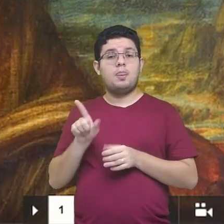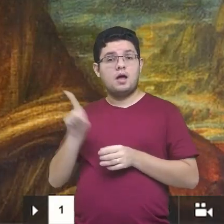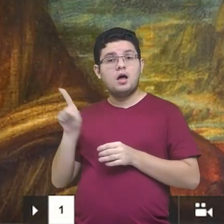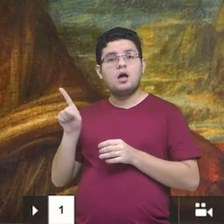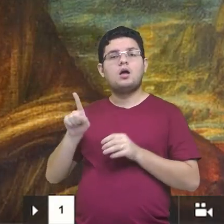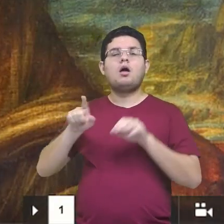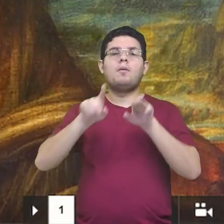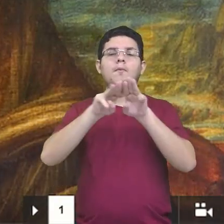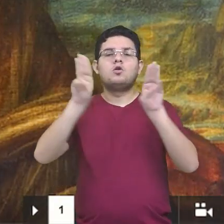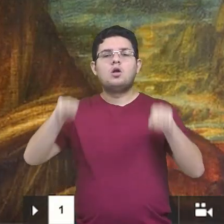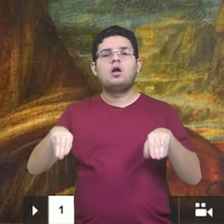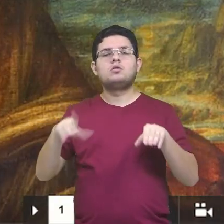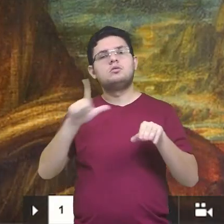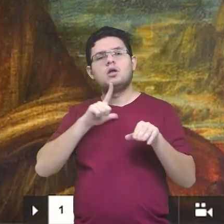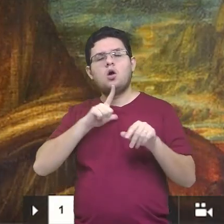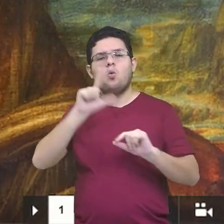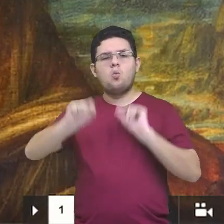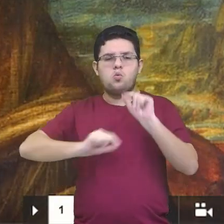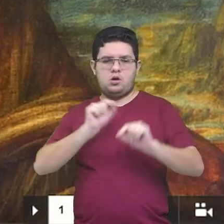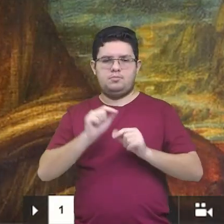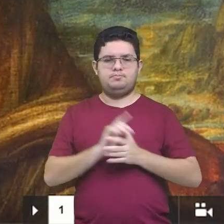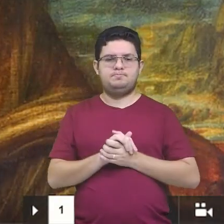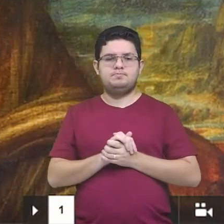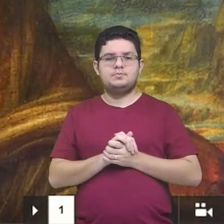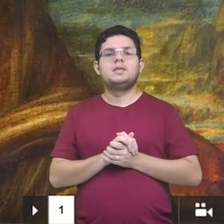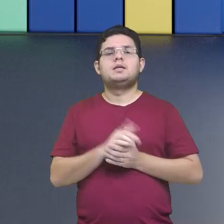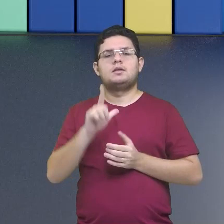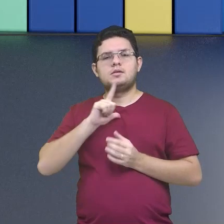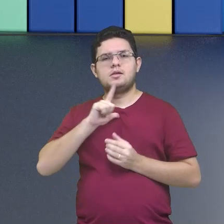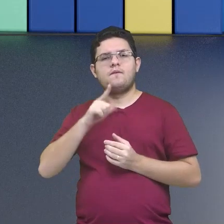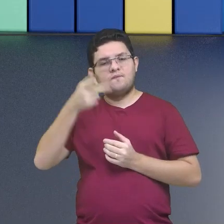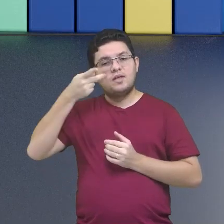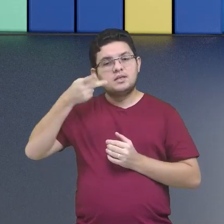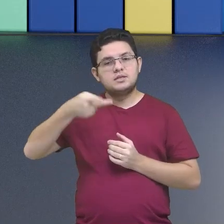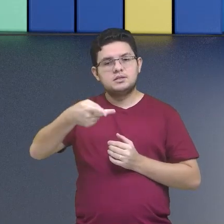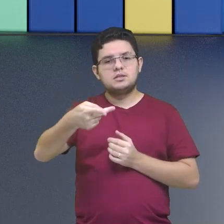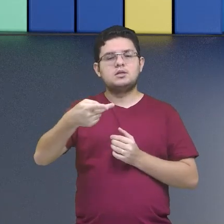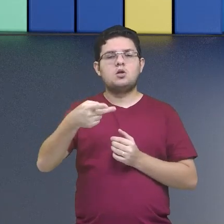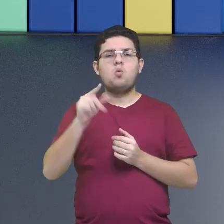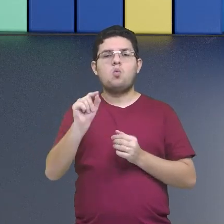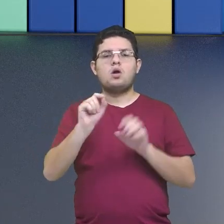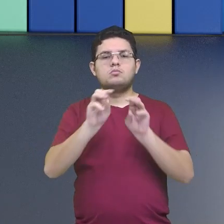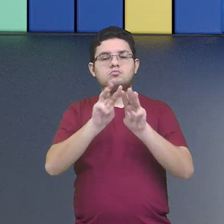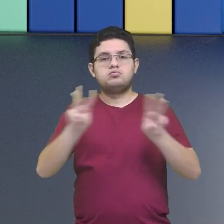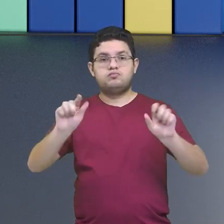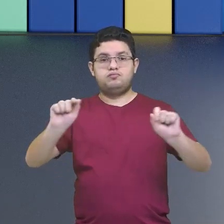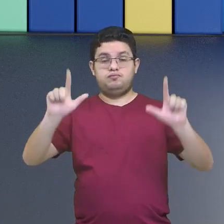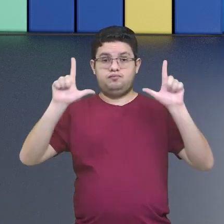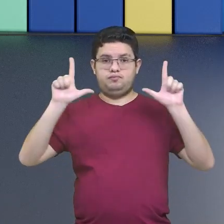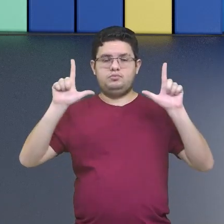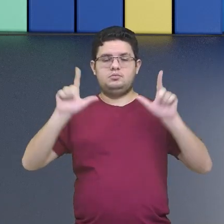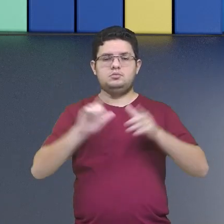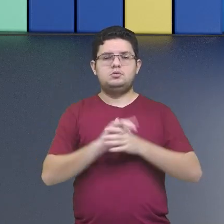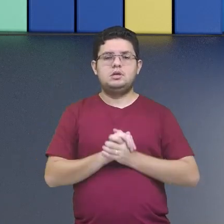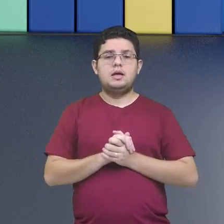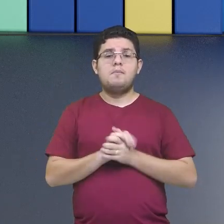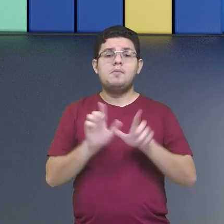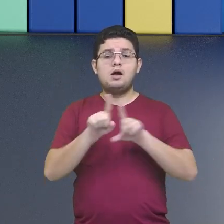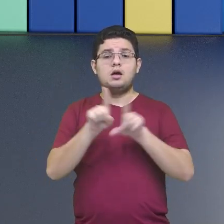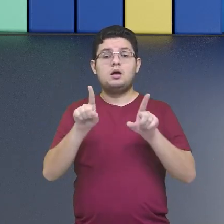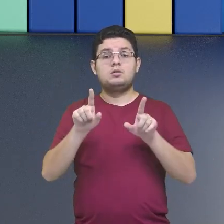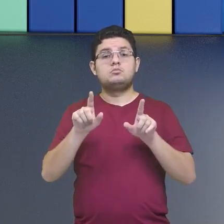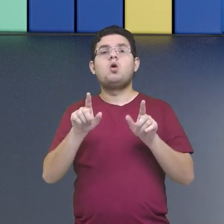ele traz as visitas, não é, as visitas virtuais, e o legal dele é o seguinte, se você tá ali,